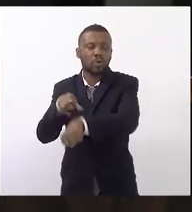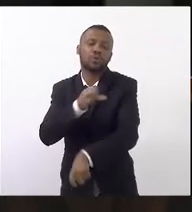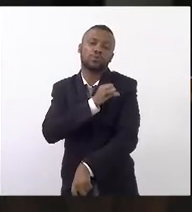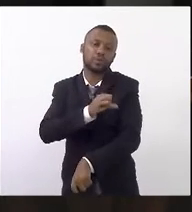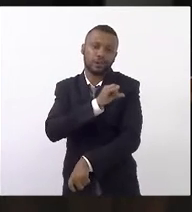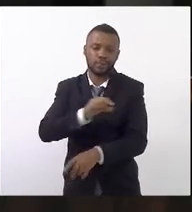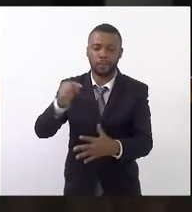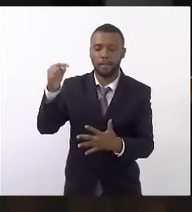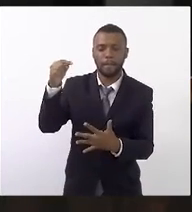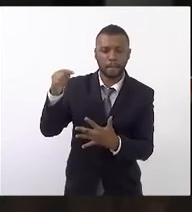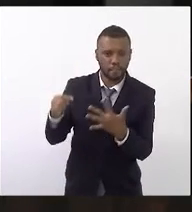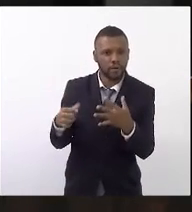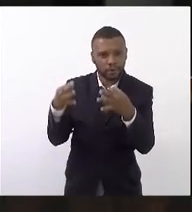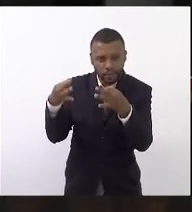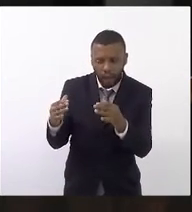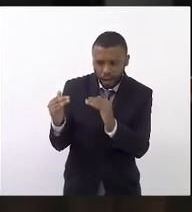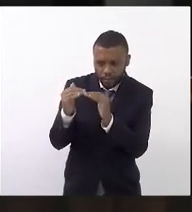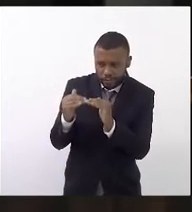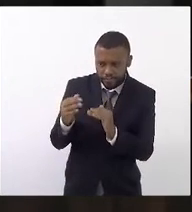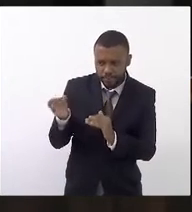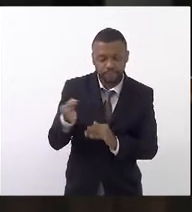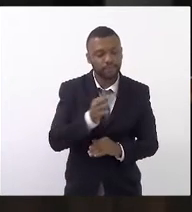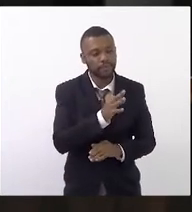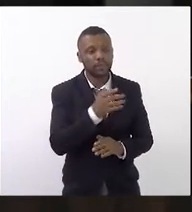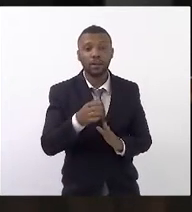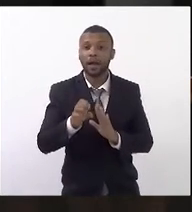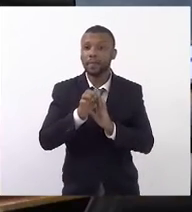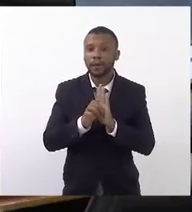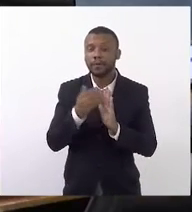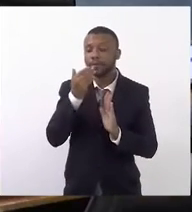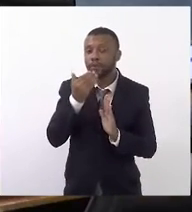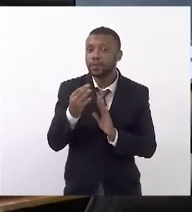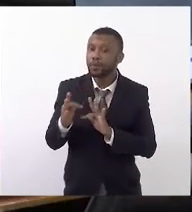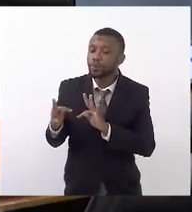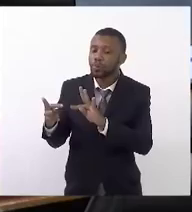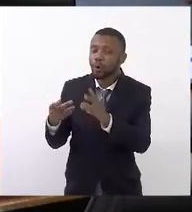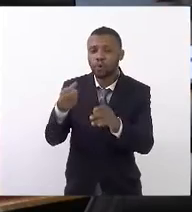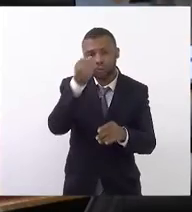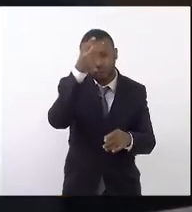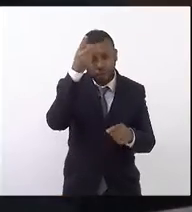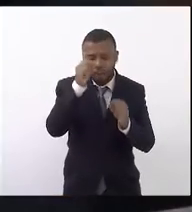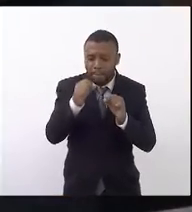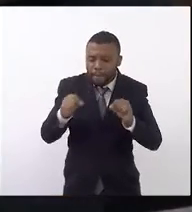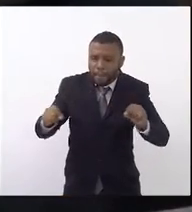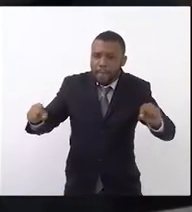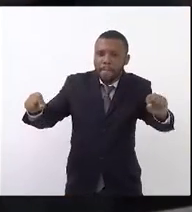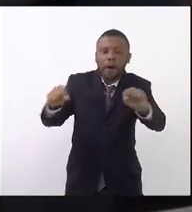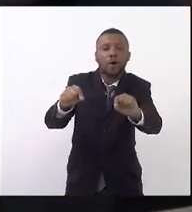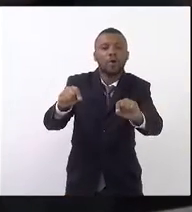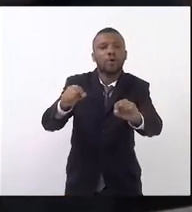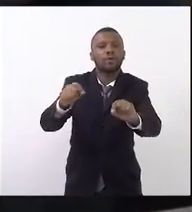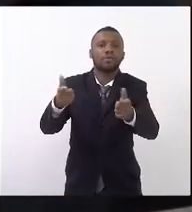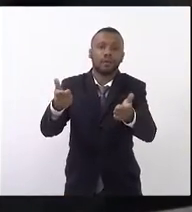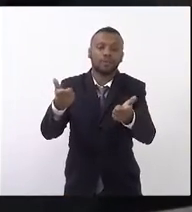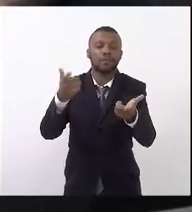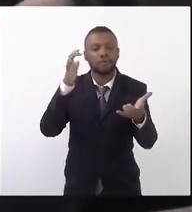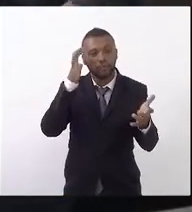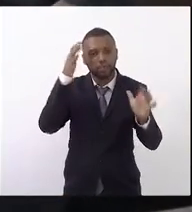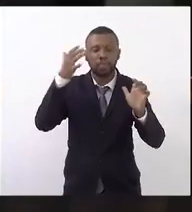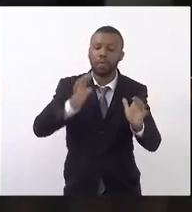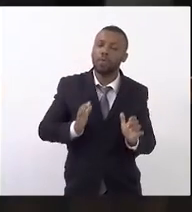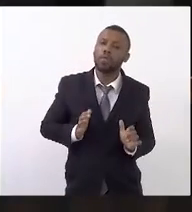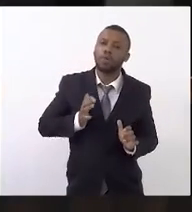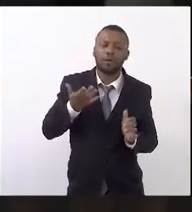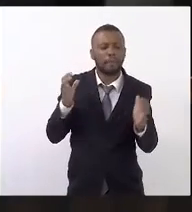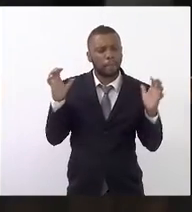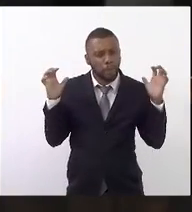Está certo? Certo. E a outra emenda é dizendo que todos os municípios são objetos de calamidade pública,